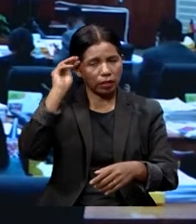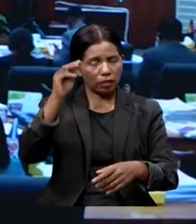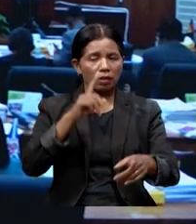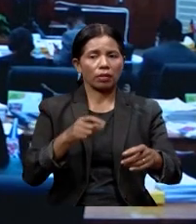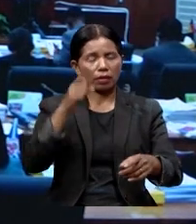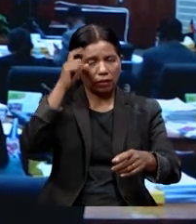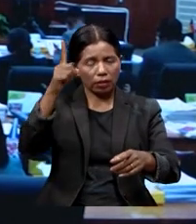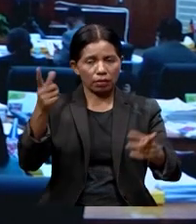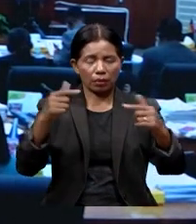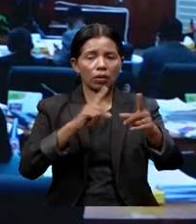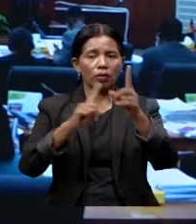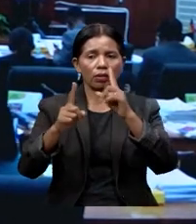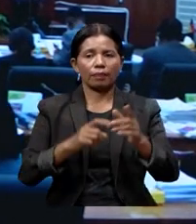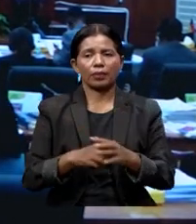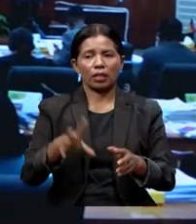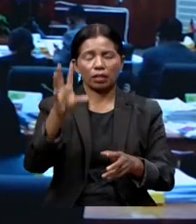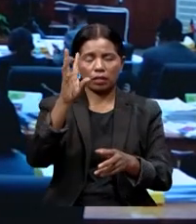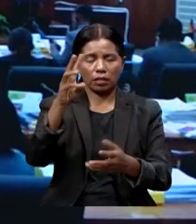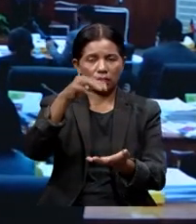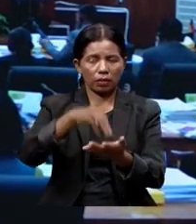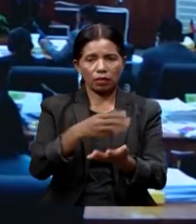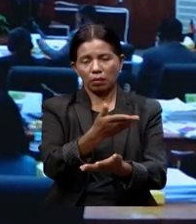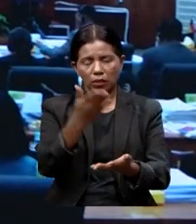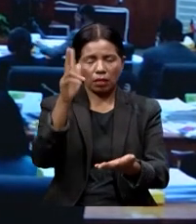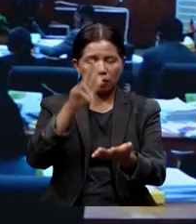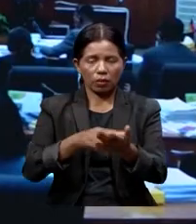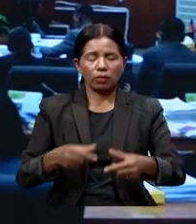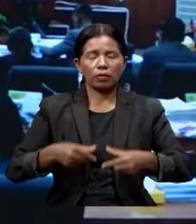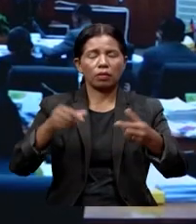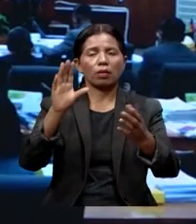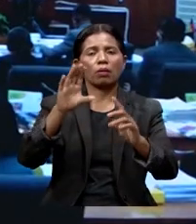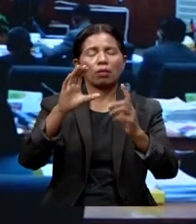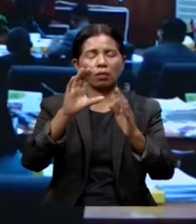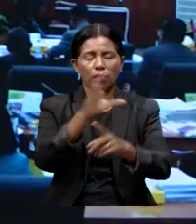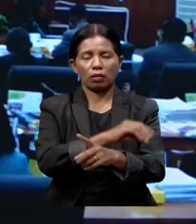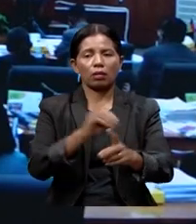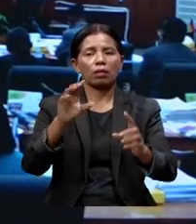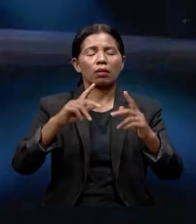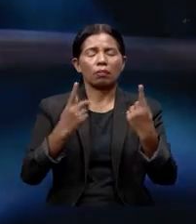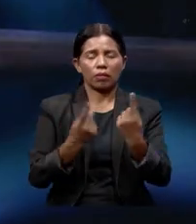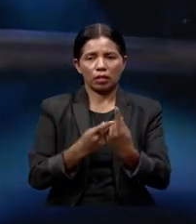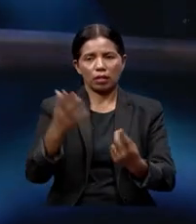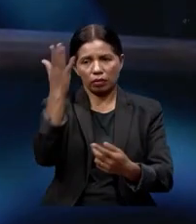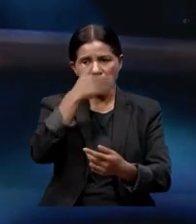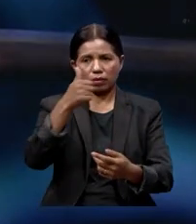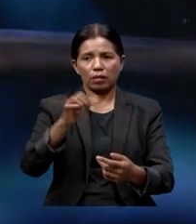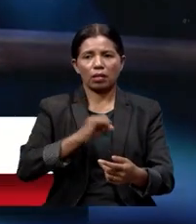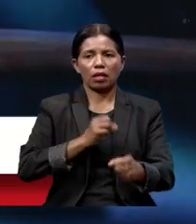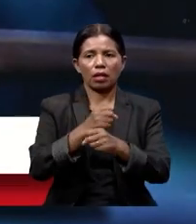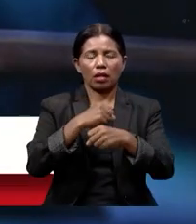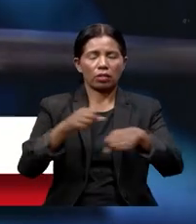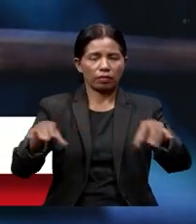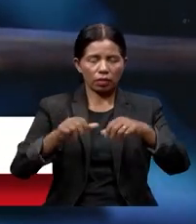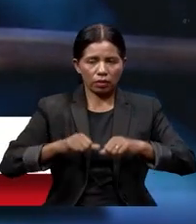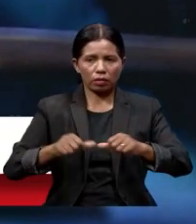ne. 6 milhões ita bota prova foret ba companhia azu di kasau direta ne ma kat furak ne ma kalo servisu la